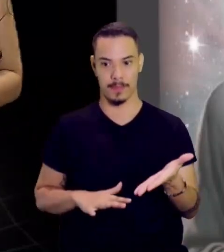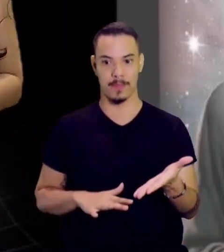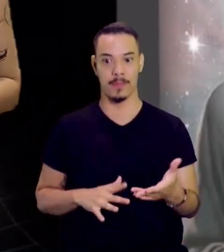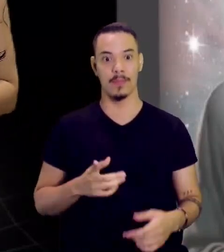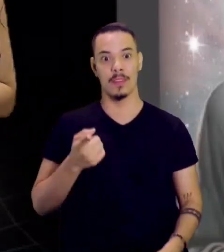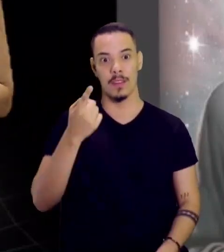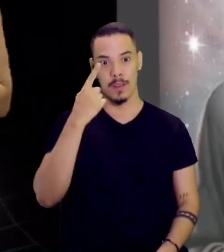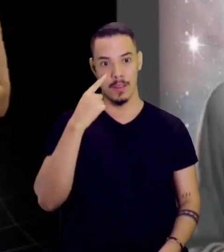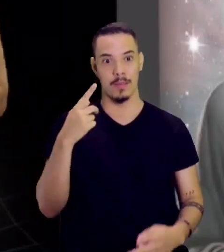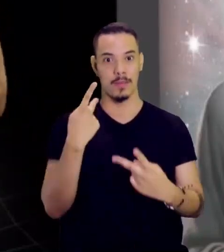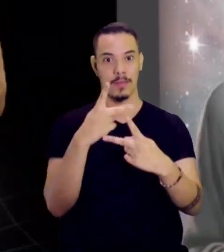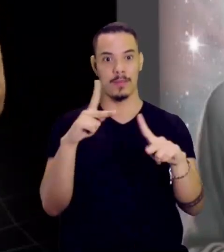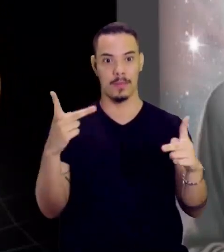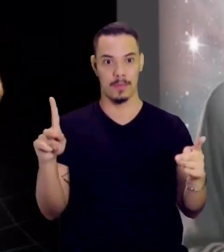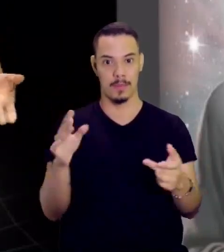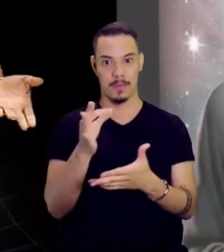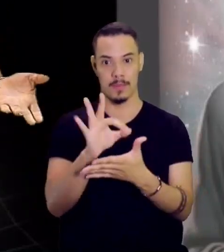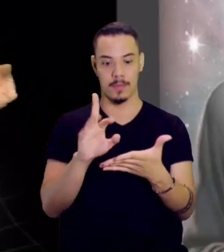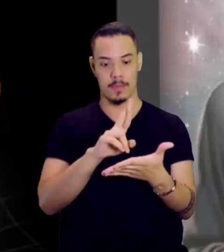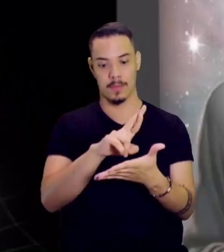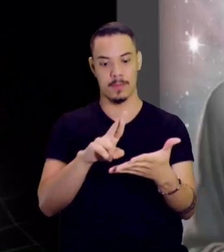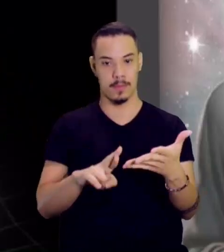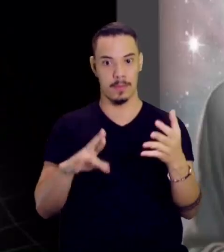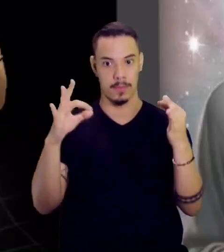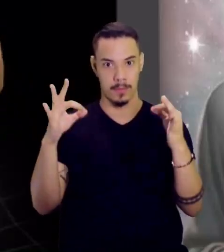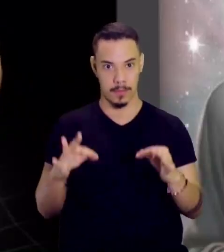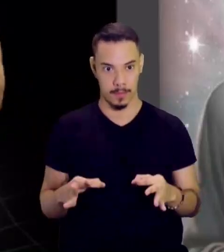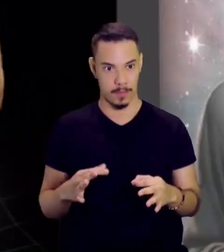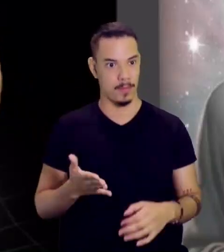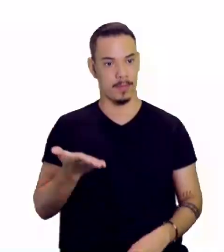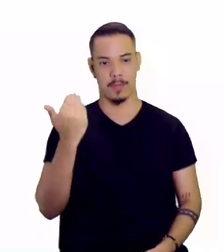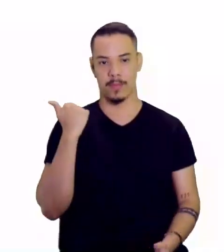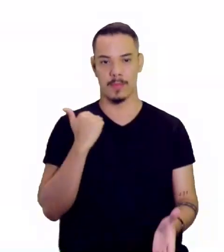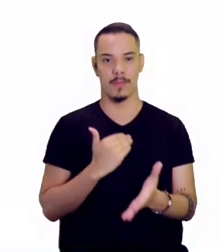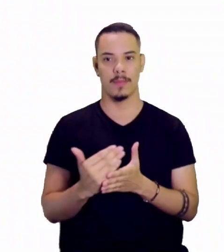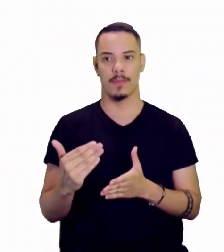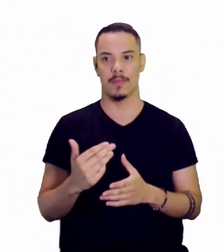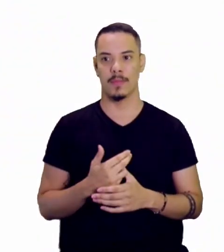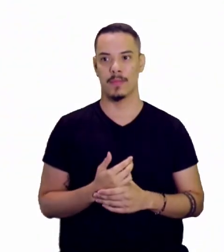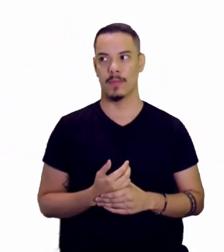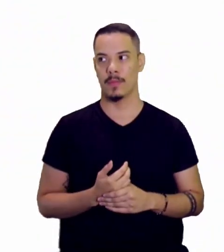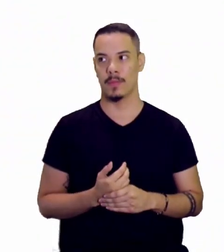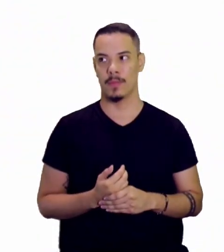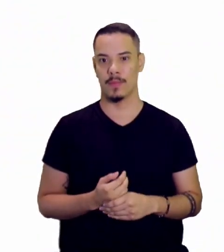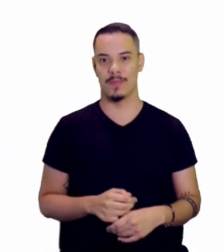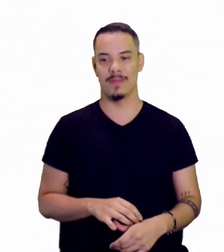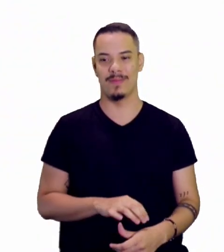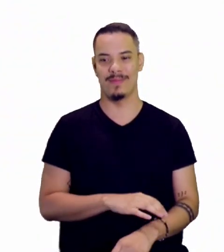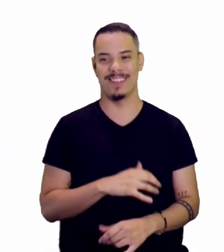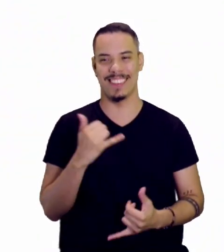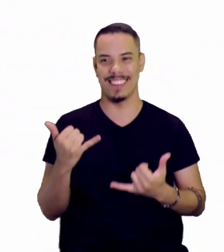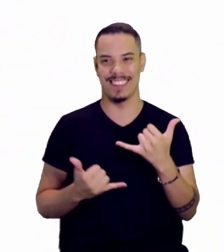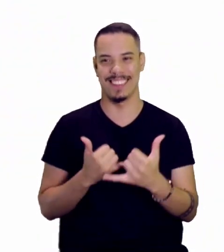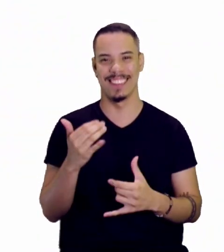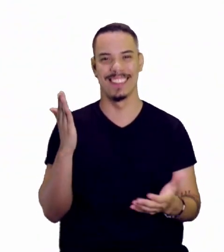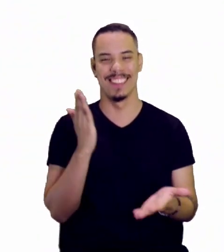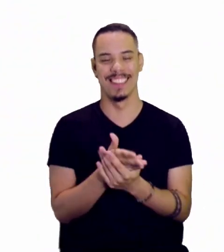se as vossas correções estão corretas. Não é isso, Décio? Então vamos começar, lá. Pessoal, olha só. Deixa de ficar brincando.